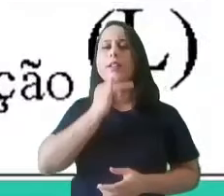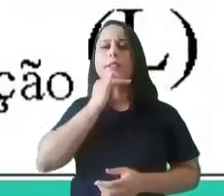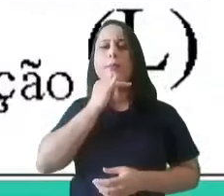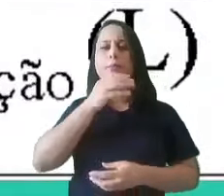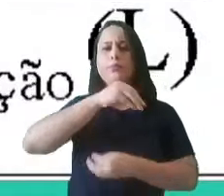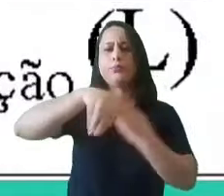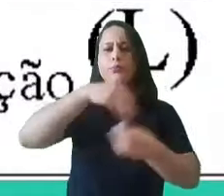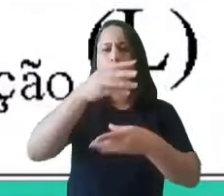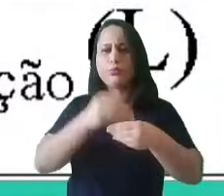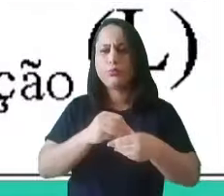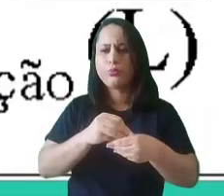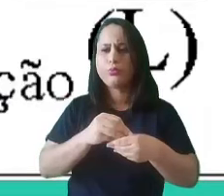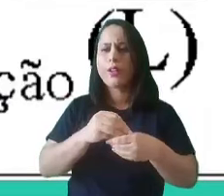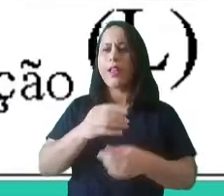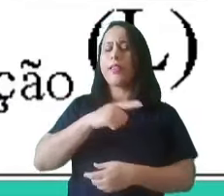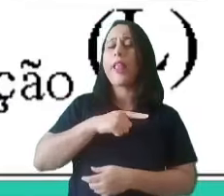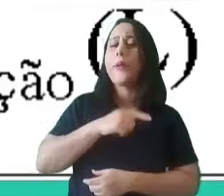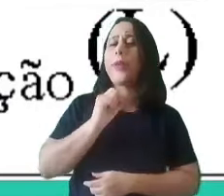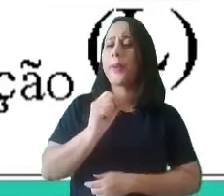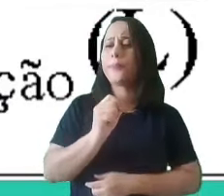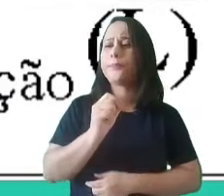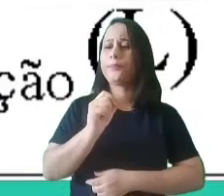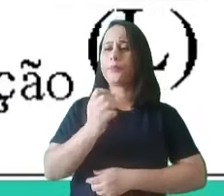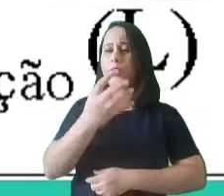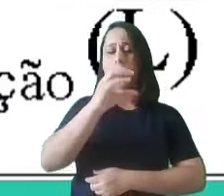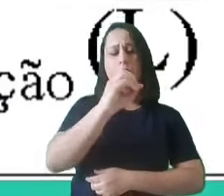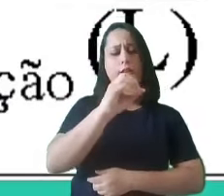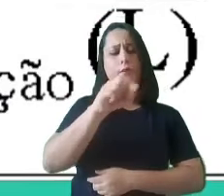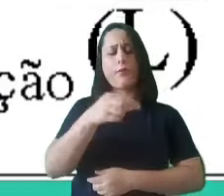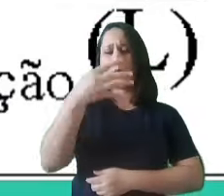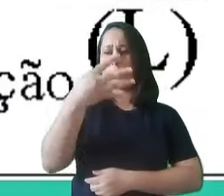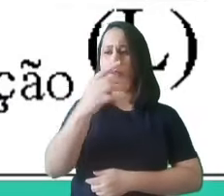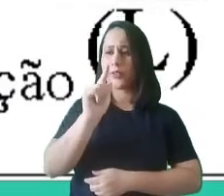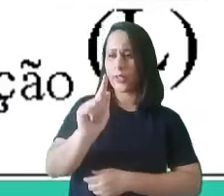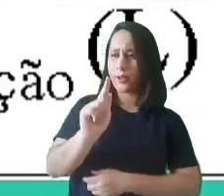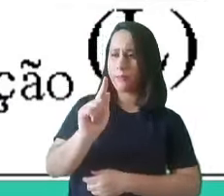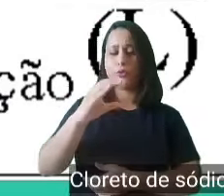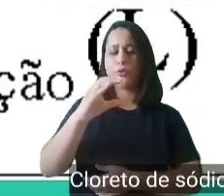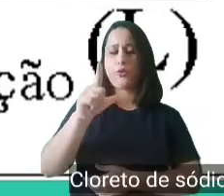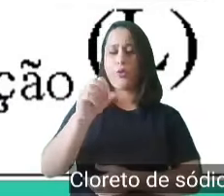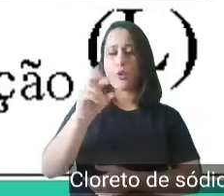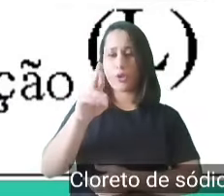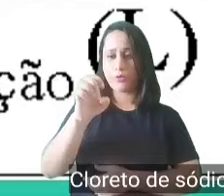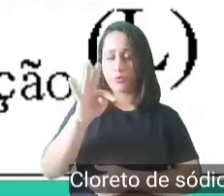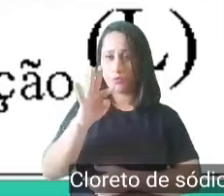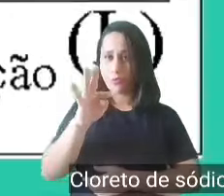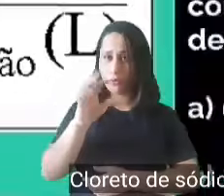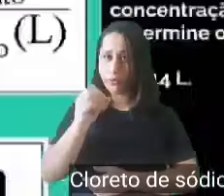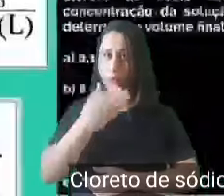Então, nós temos o mol do soluto, dividido